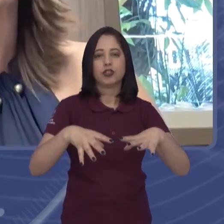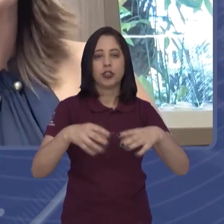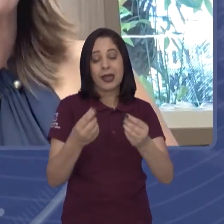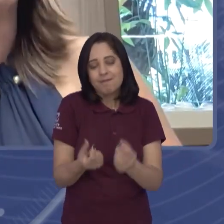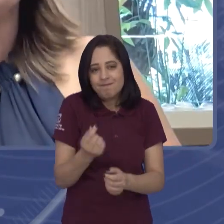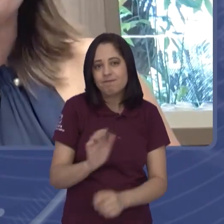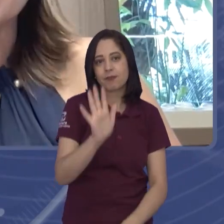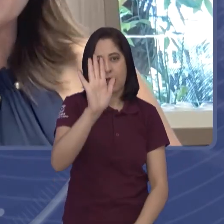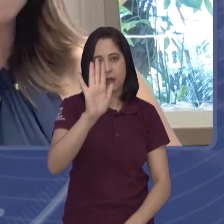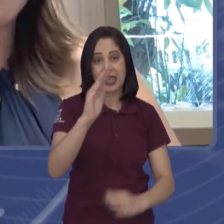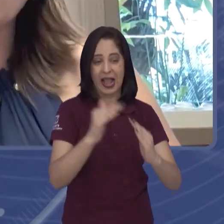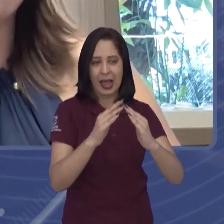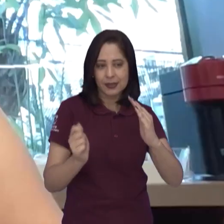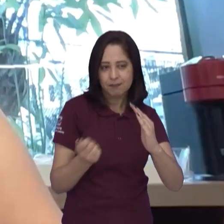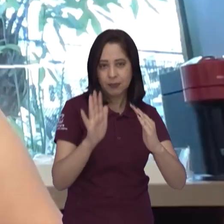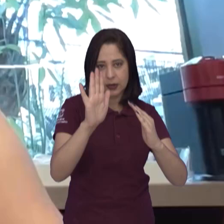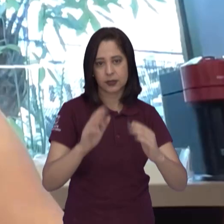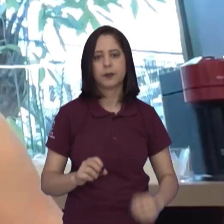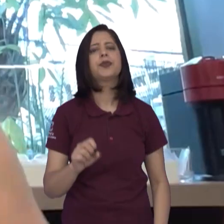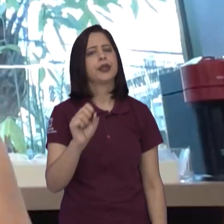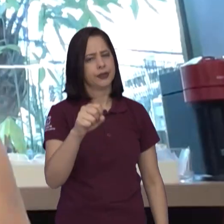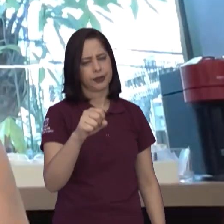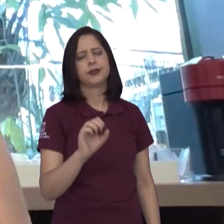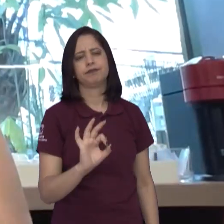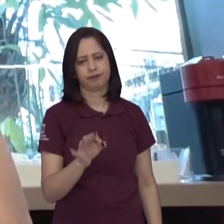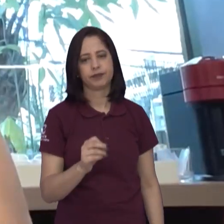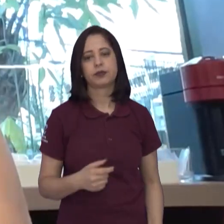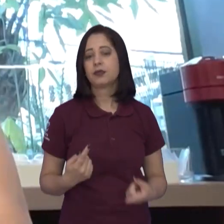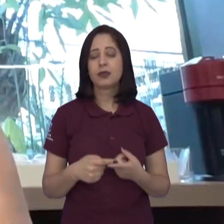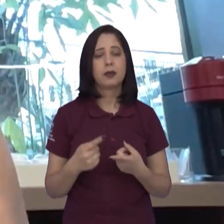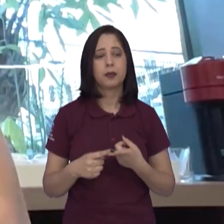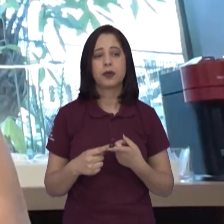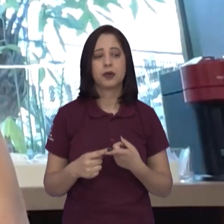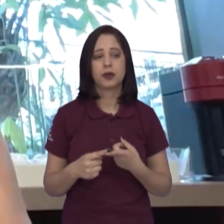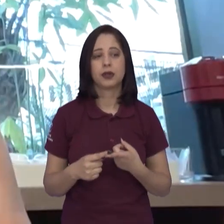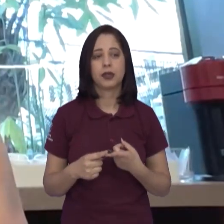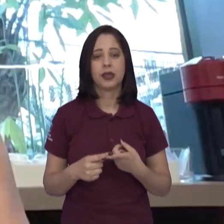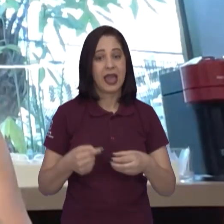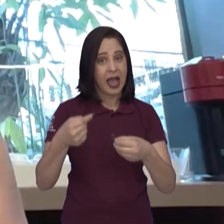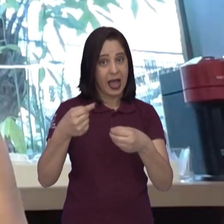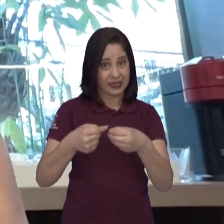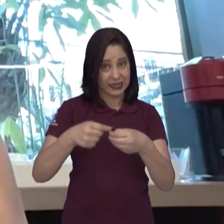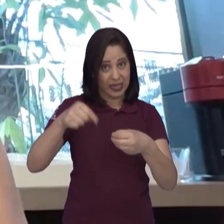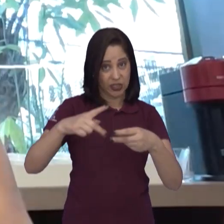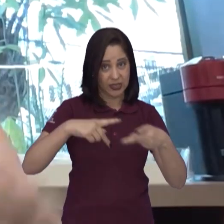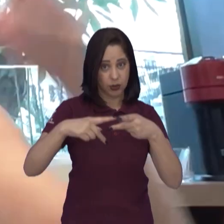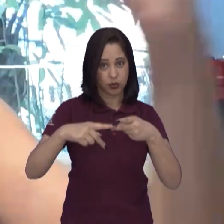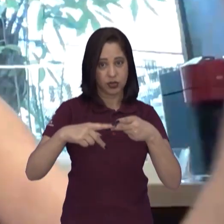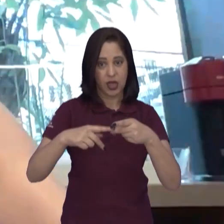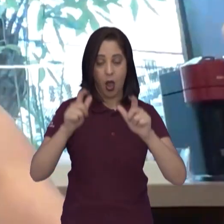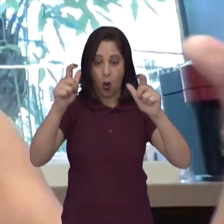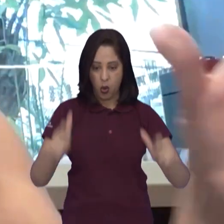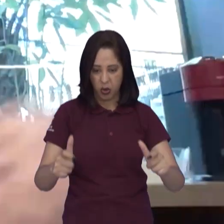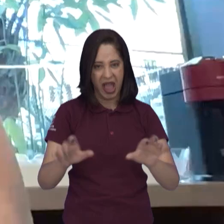elevados? Sem sombra de dúvida, Dani, porque a gente está falando de uma cidade que ela está muito bem localizada. Então,